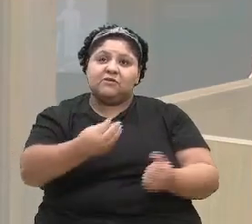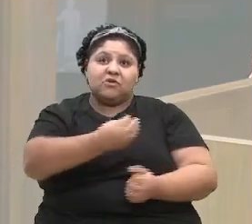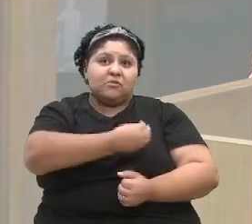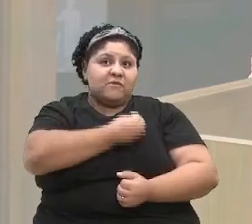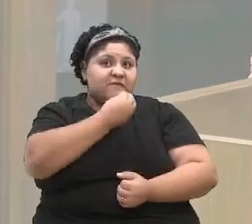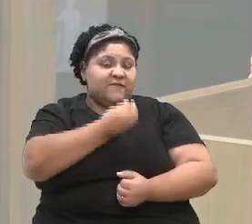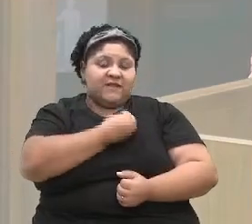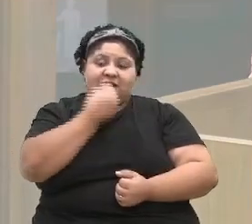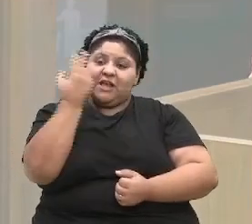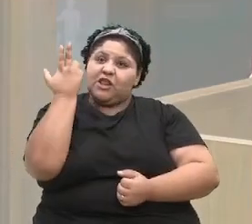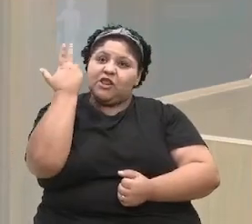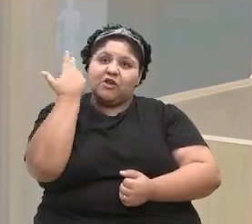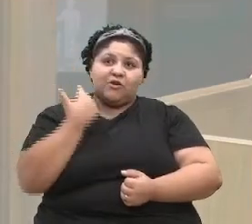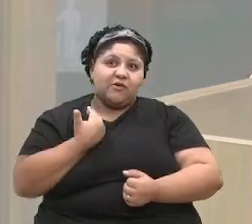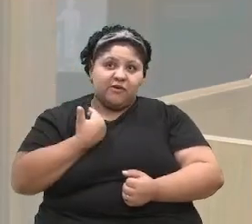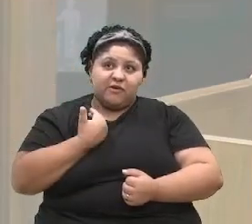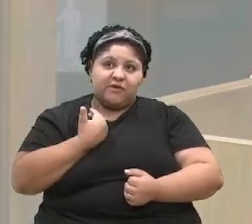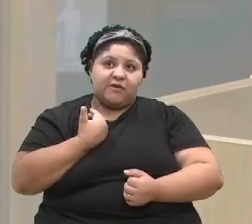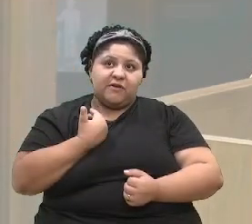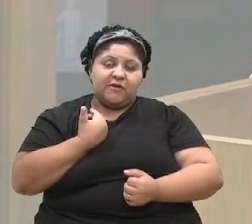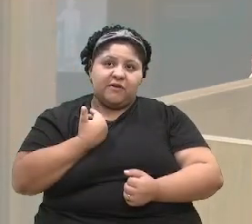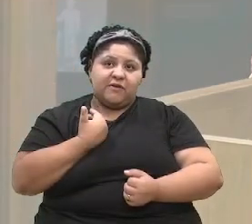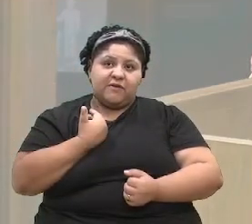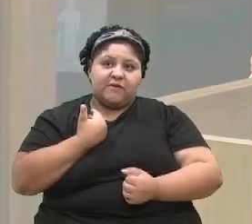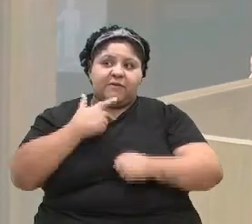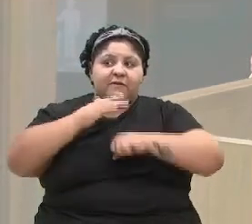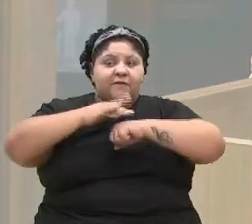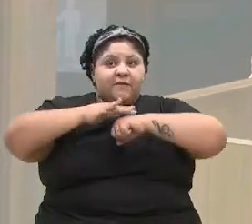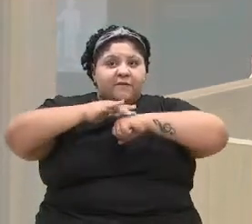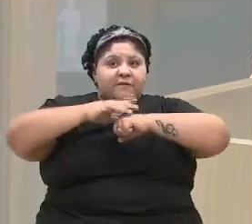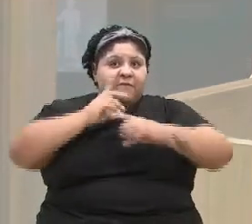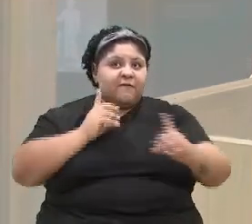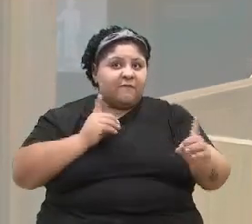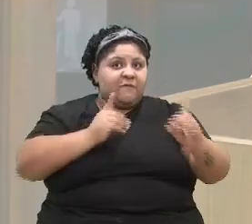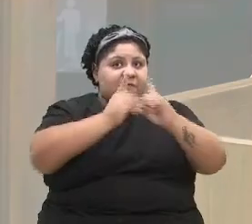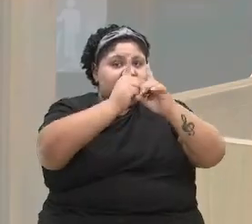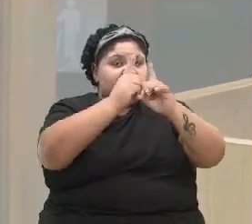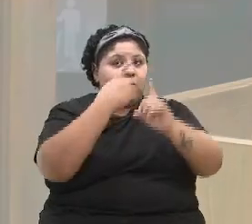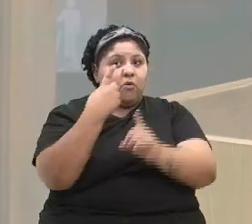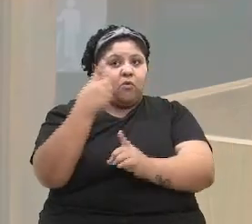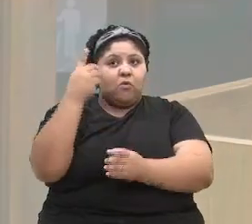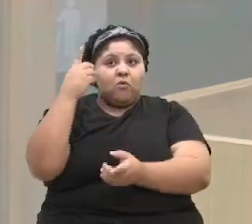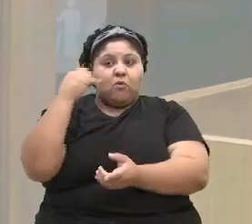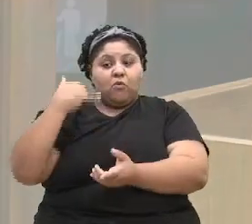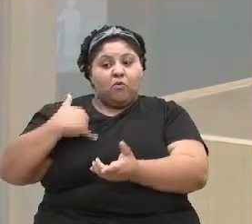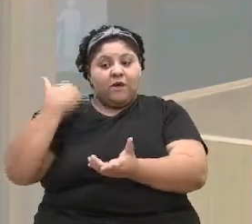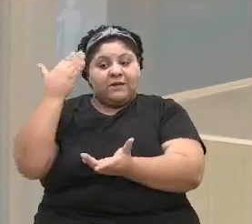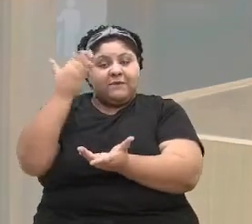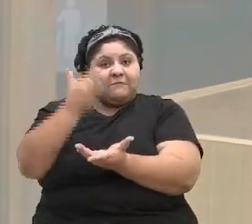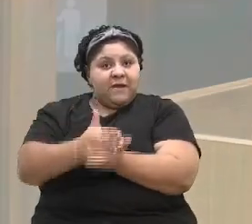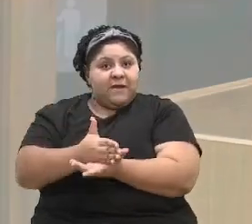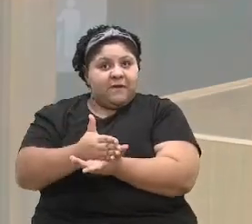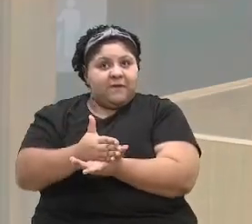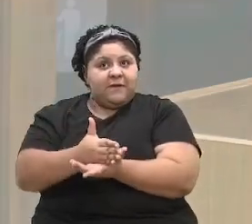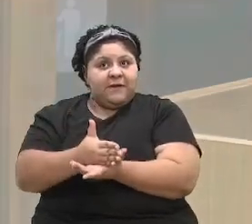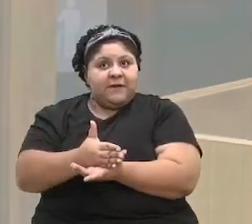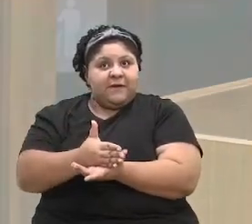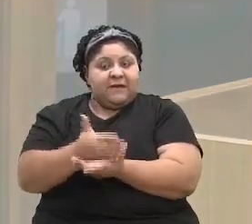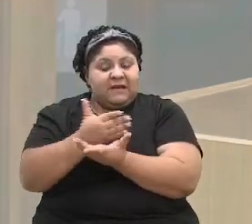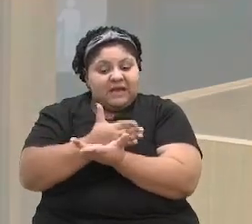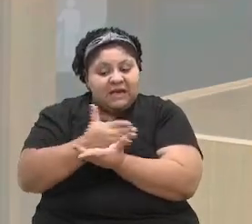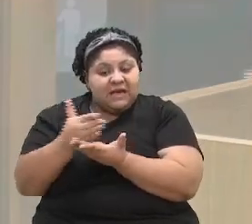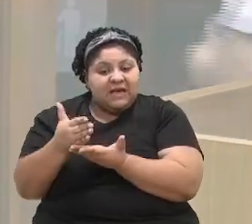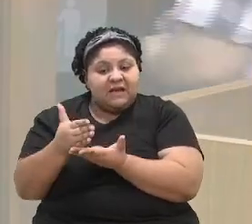normal. No caso do Alexandre, a doença foi descoberta quando ele tinha 1 ano e meio. E eles começam